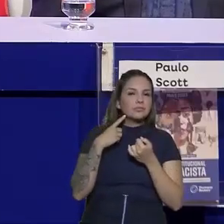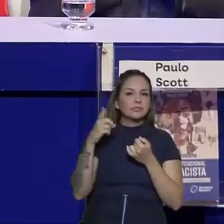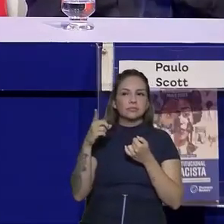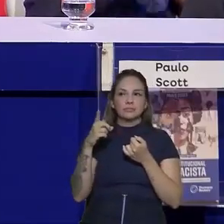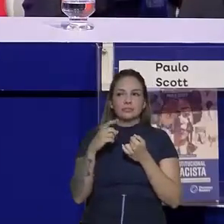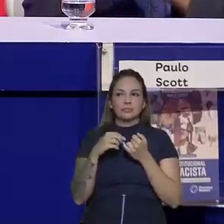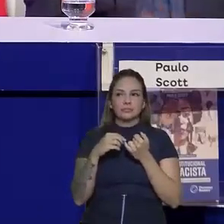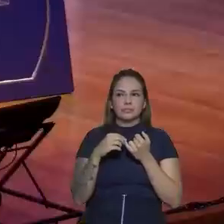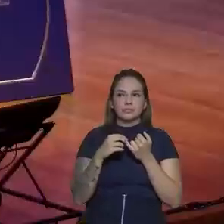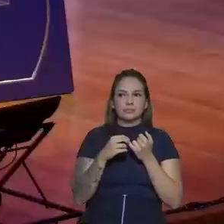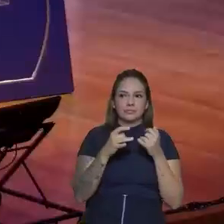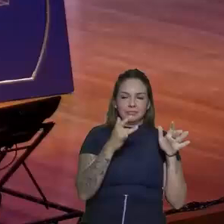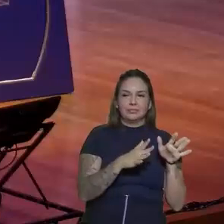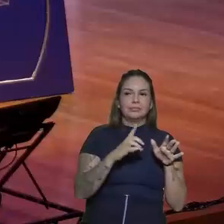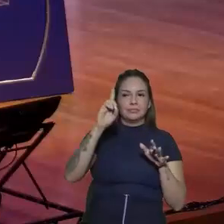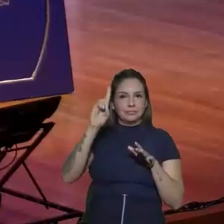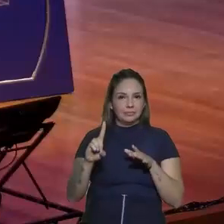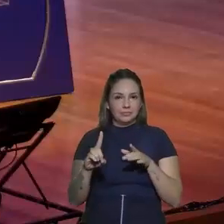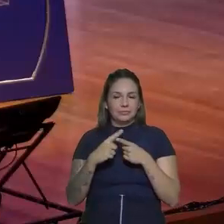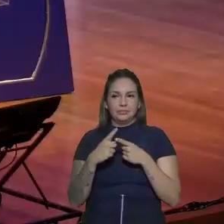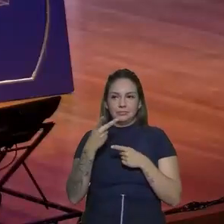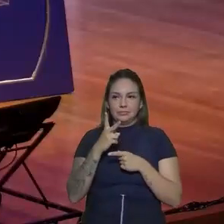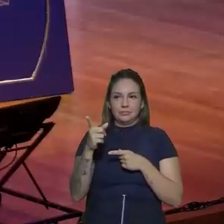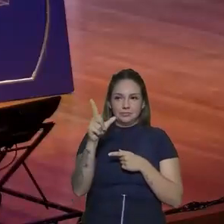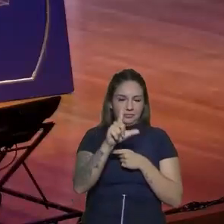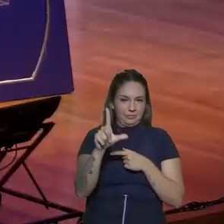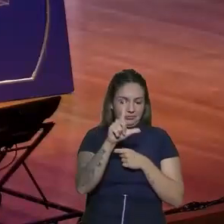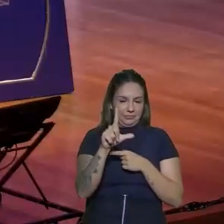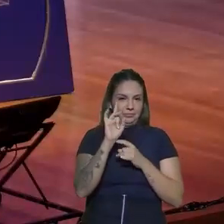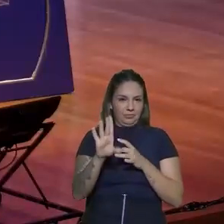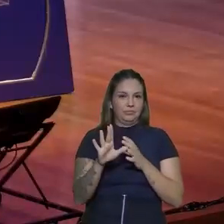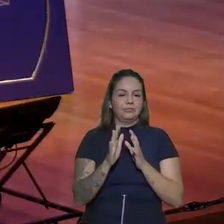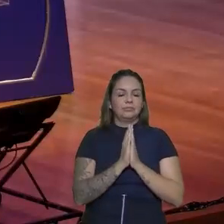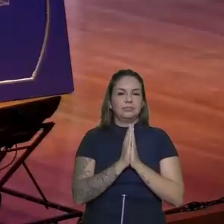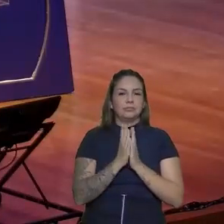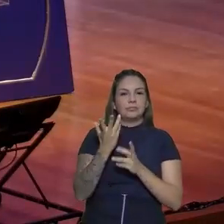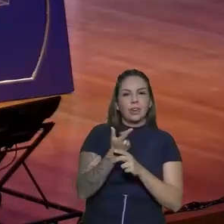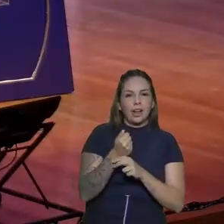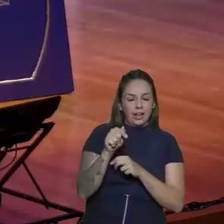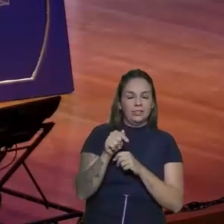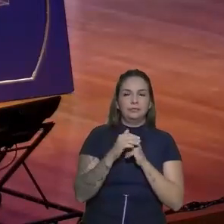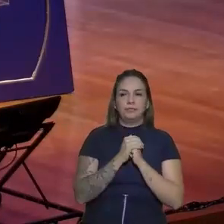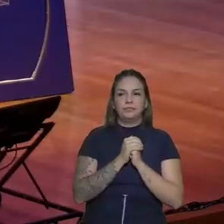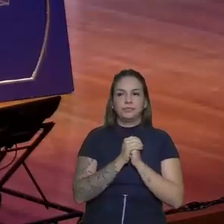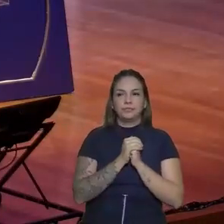Paulo abandonou o direito para se dedicar exclusivamente às artes dele, né?